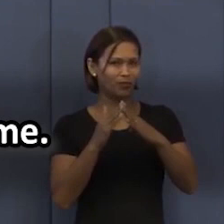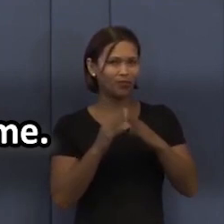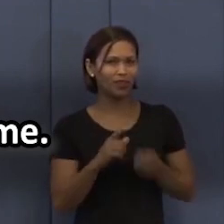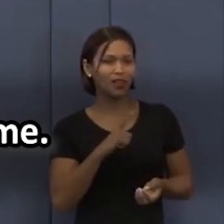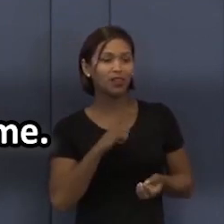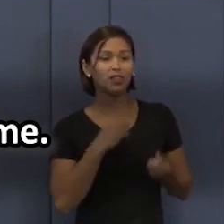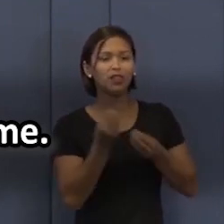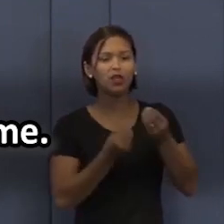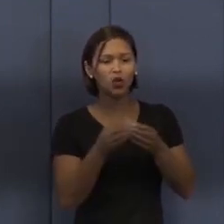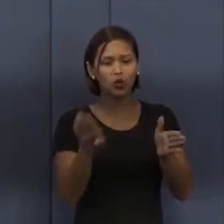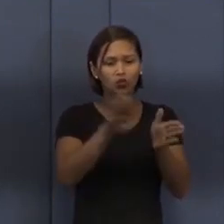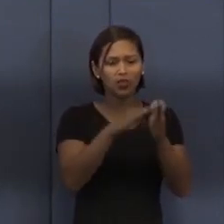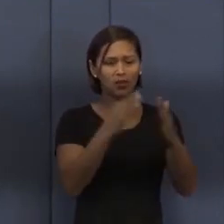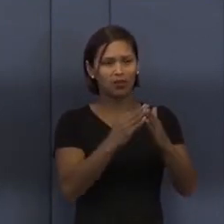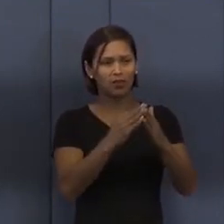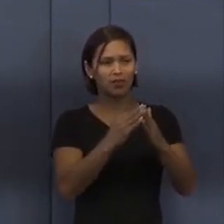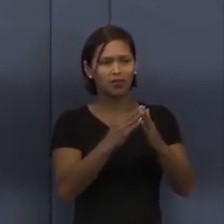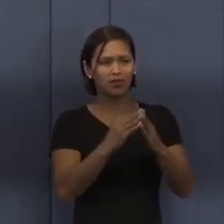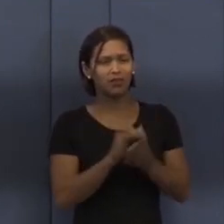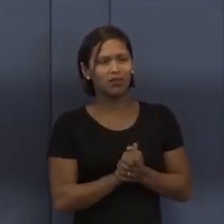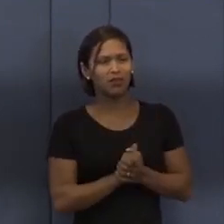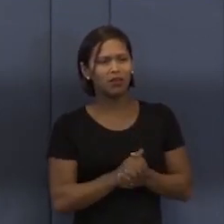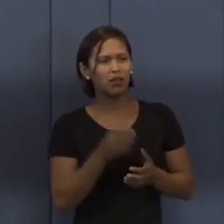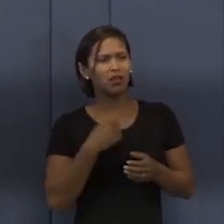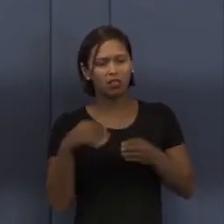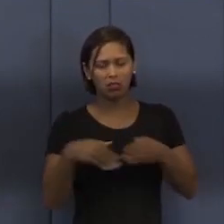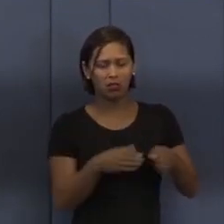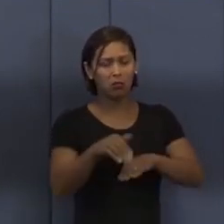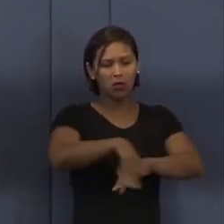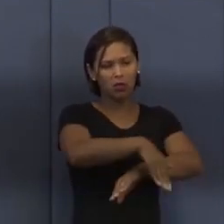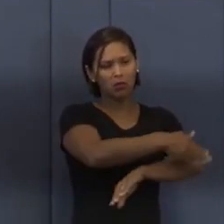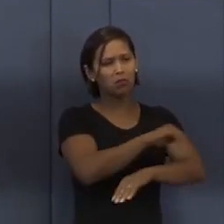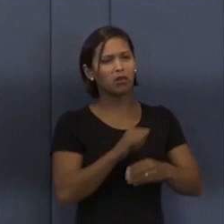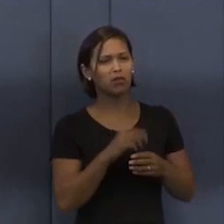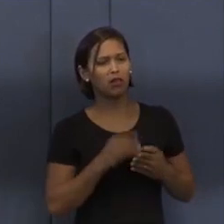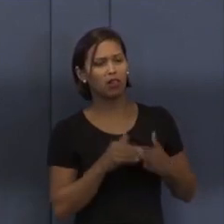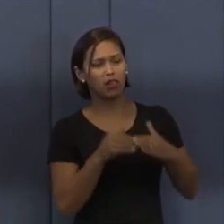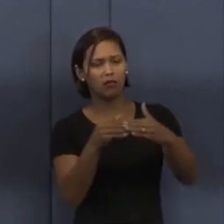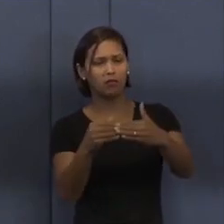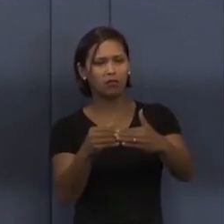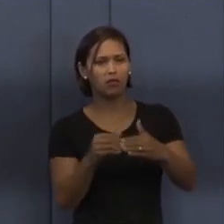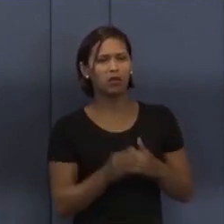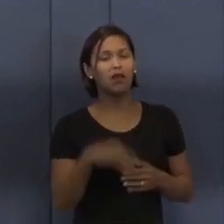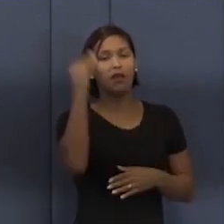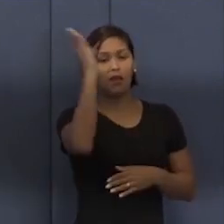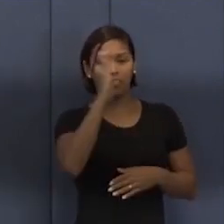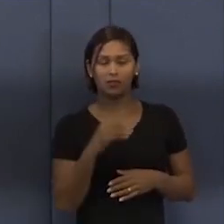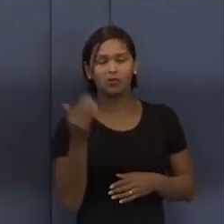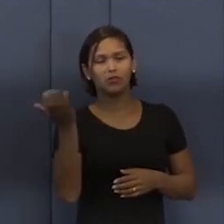te levar para casa. Onde, você tem como voltar para casa? Ah, não tenho, estou sem passagem. Então, tá bom, eu estou passando por lá, eu te